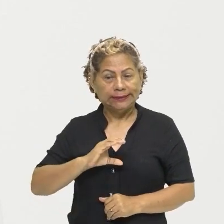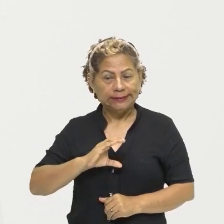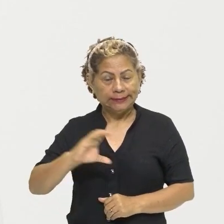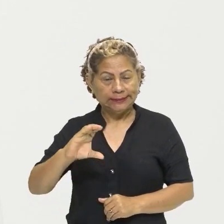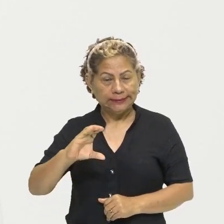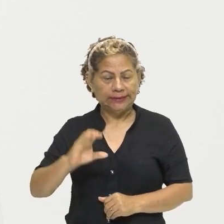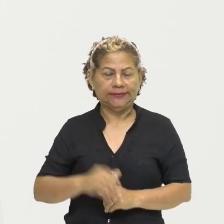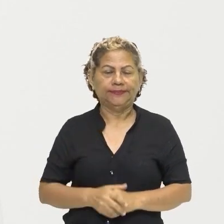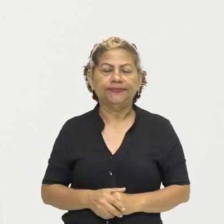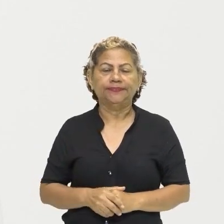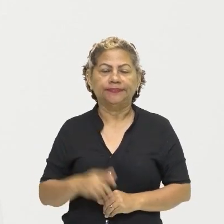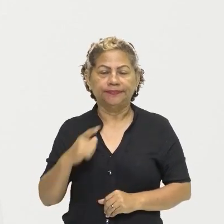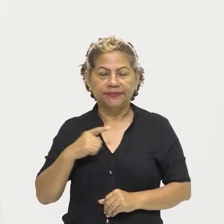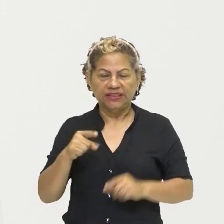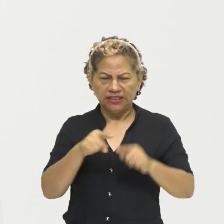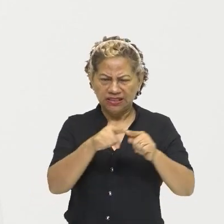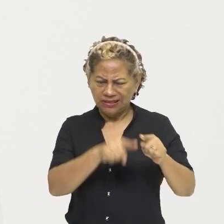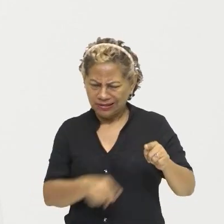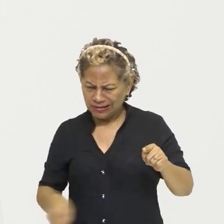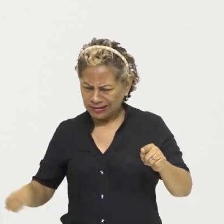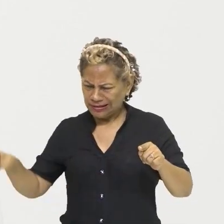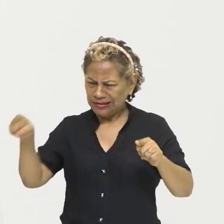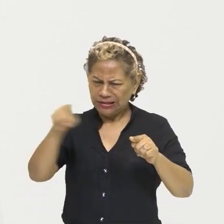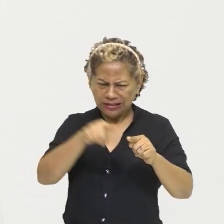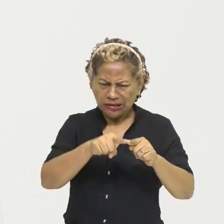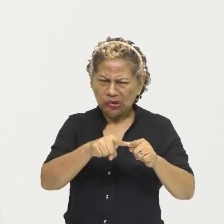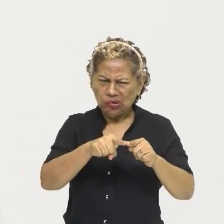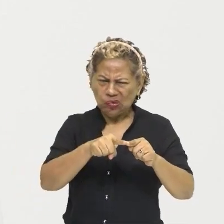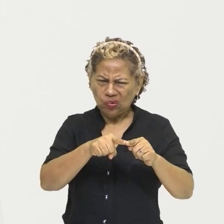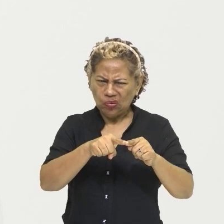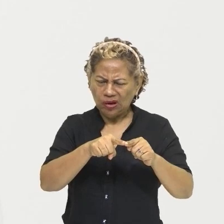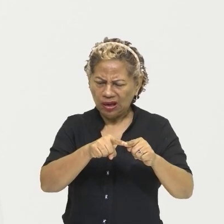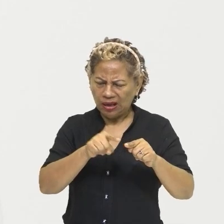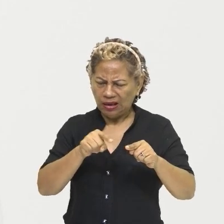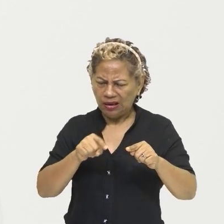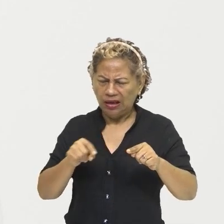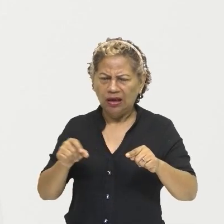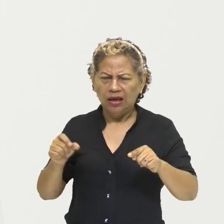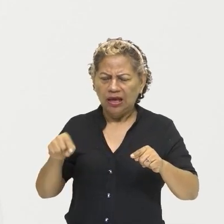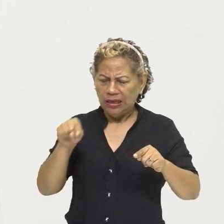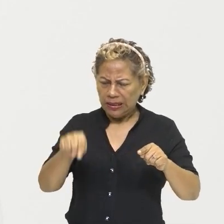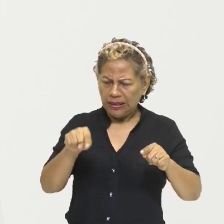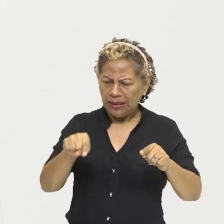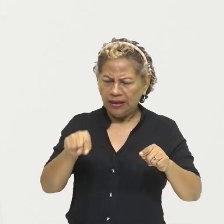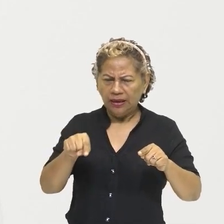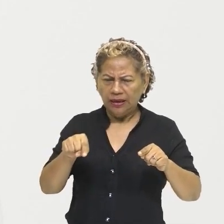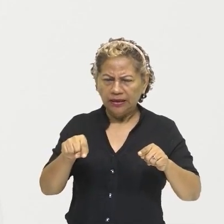Circulares com o Sol no centro.